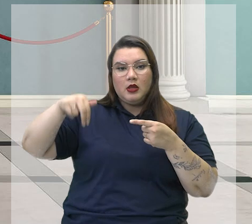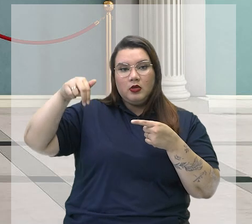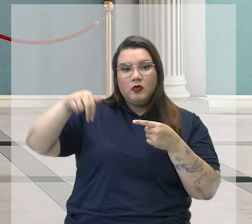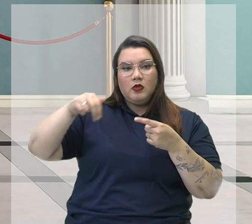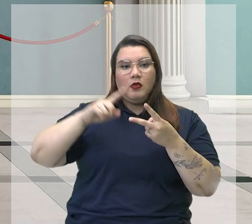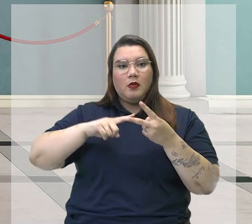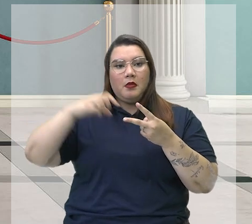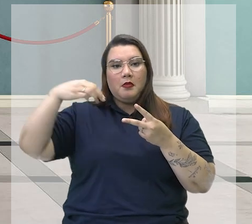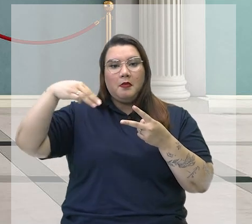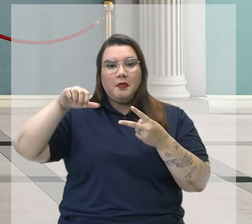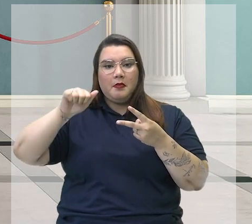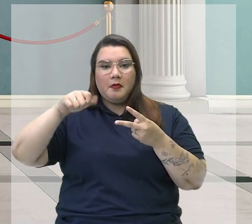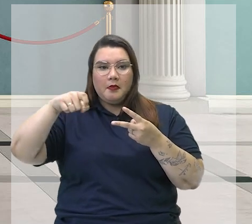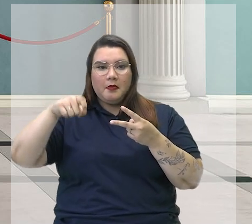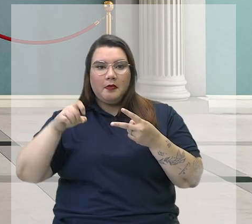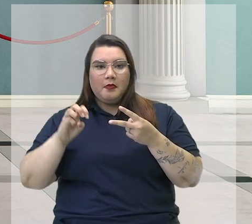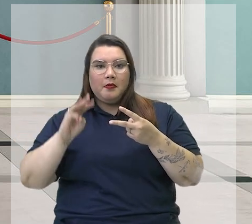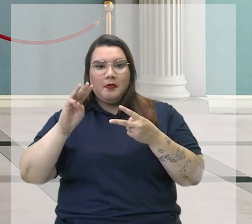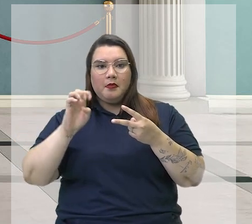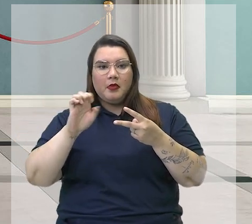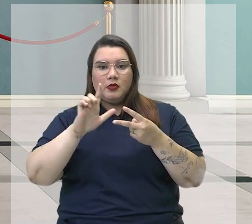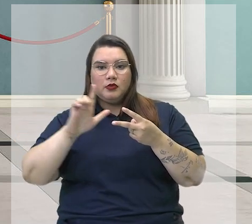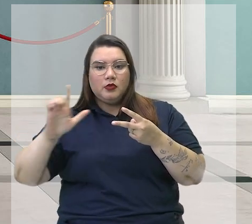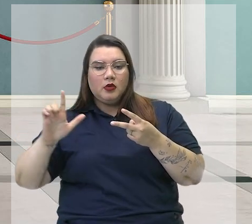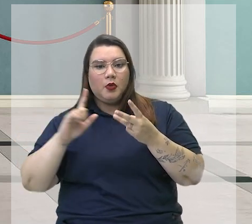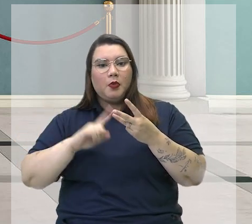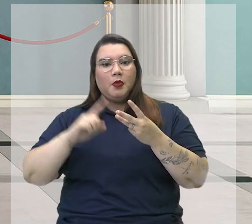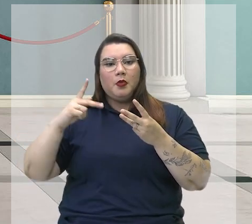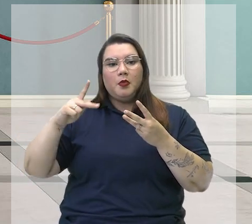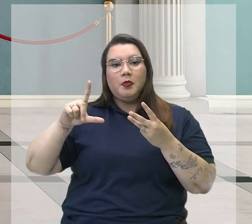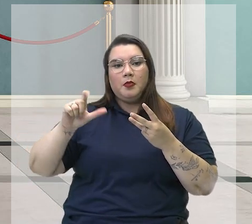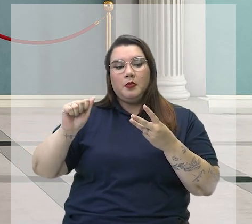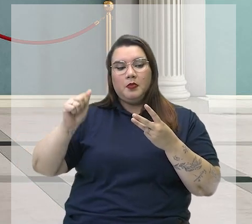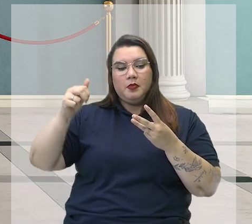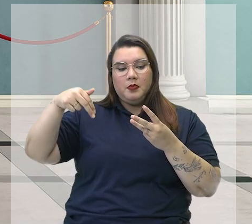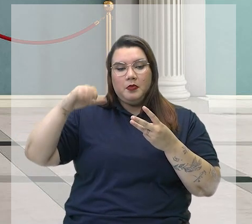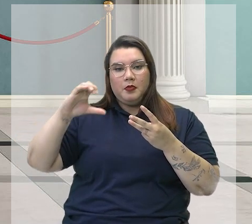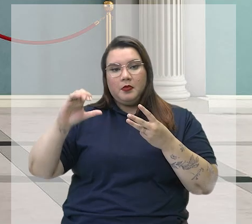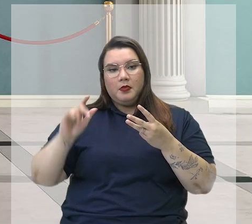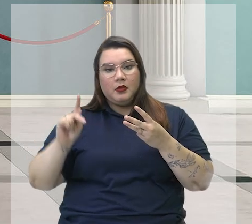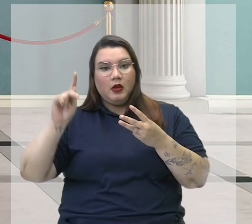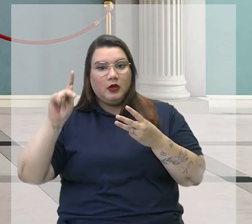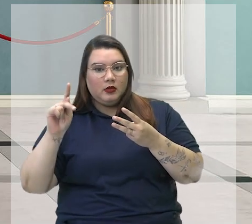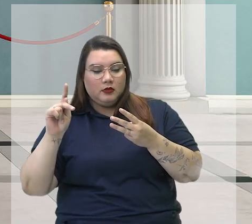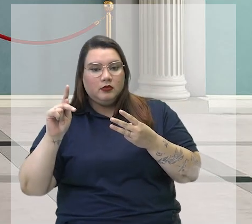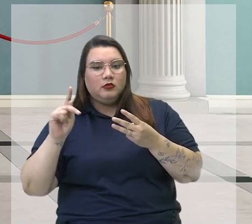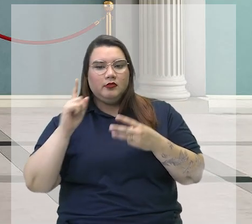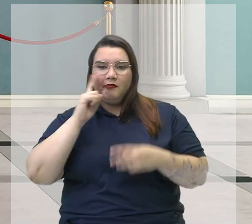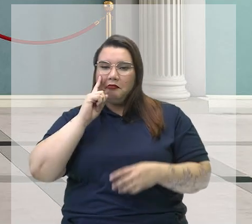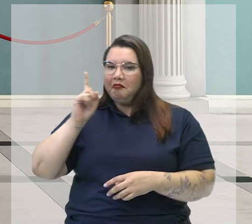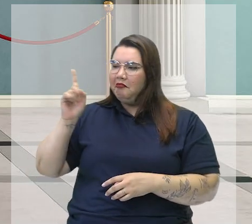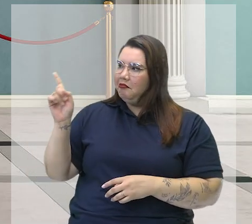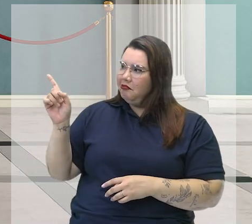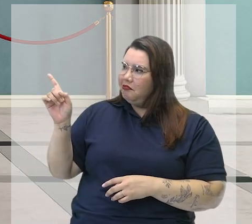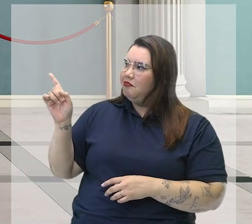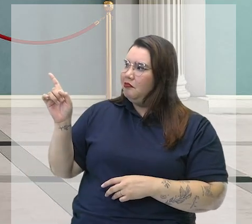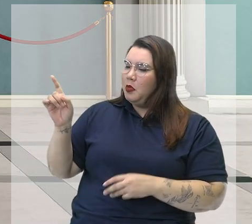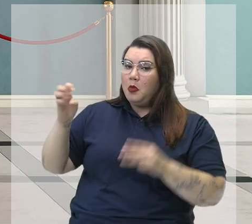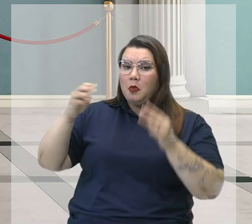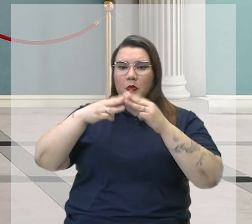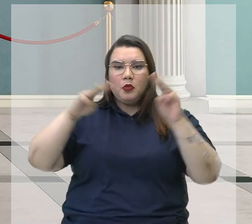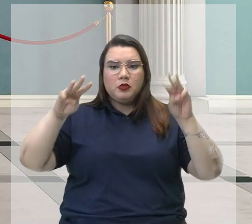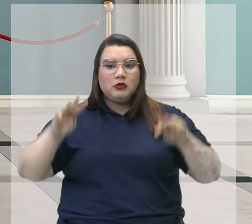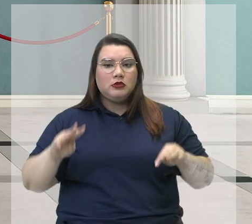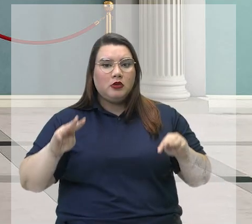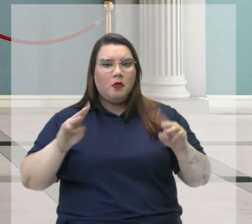Newton, Maxwell e Planck. Vejam aí que nós estamos aqui em um museu, onde temos